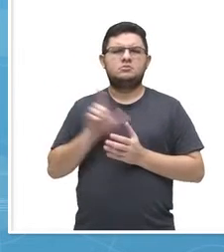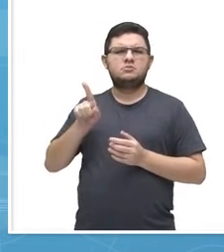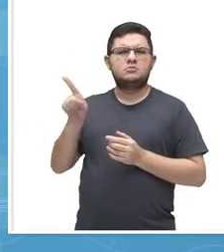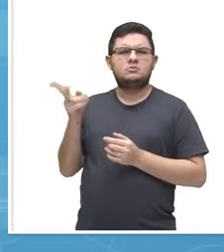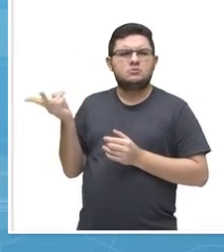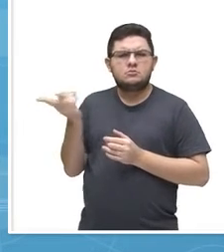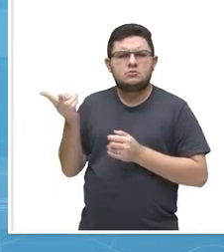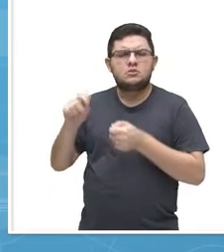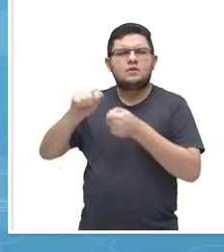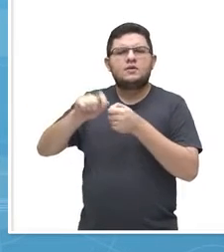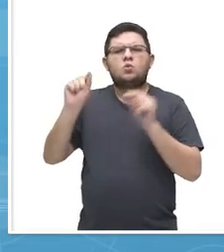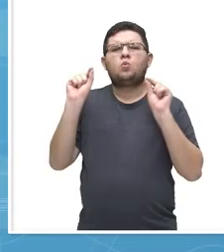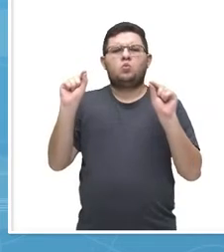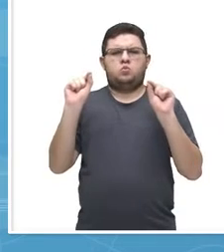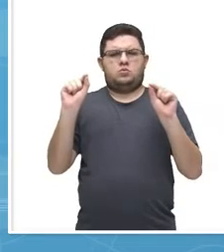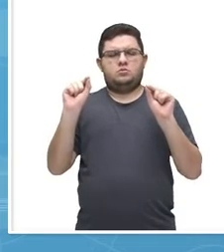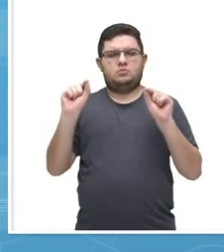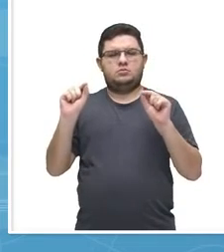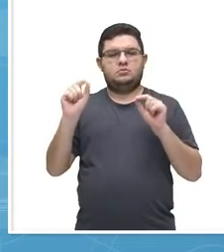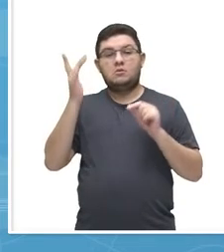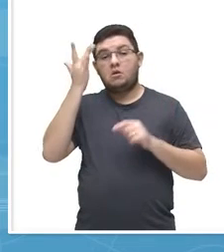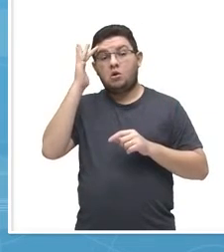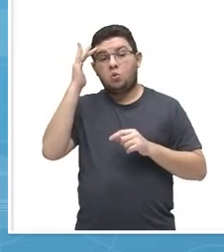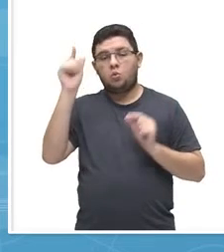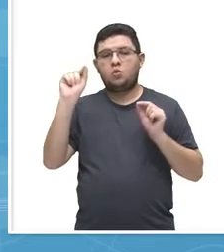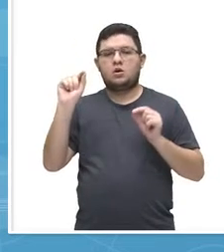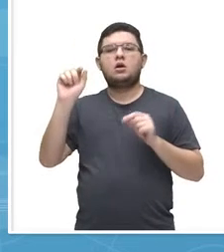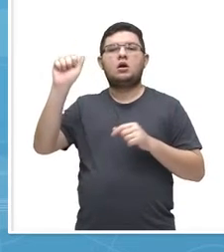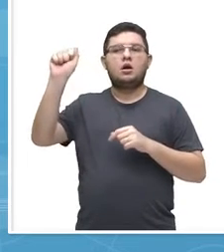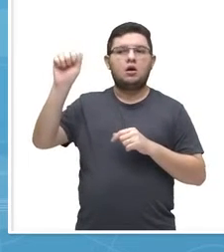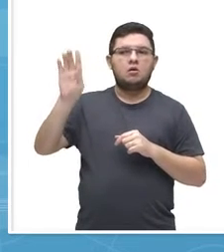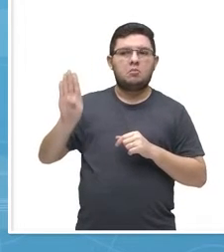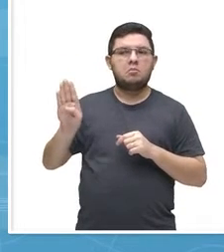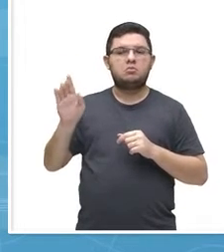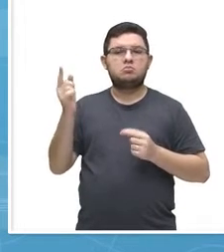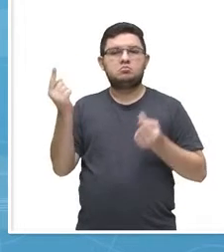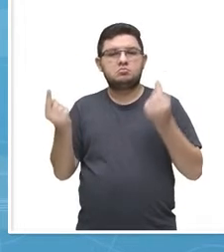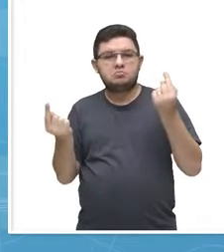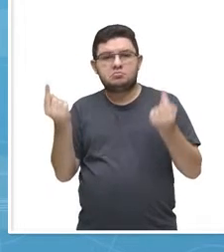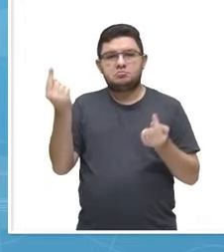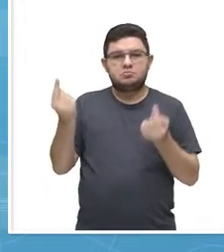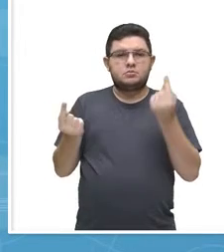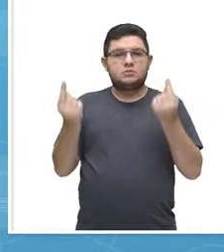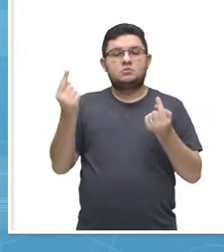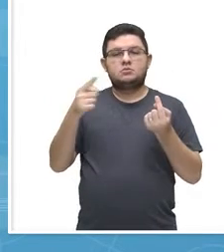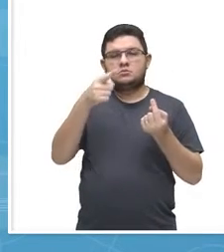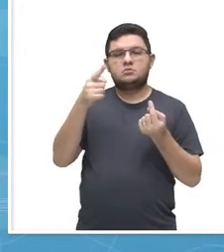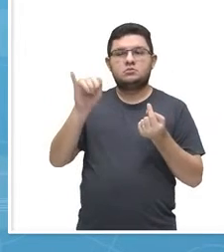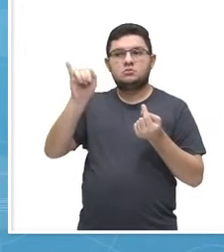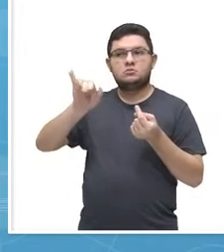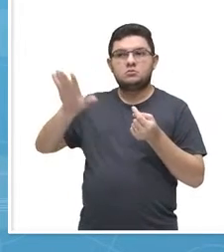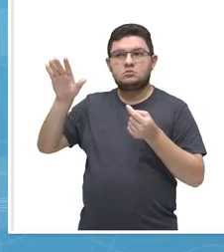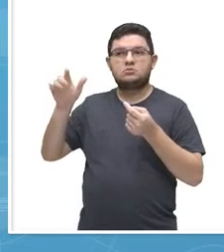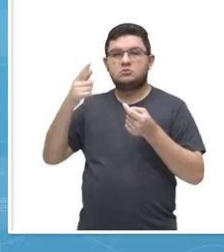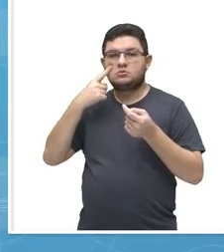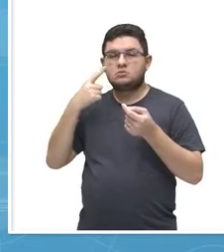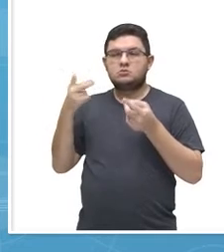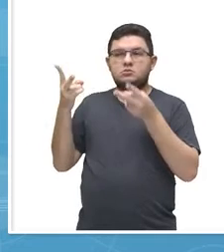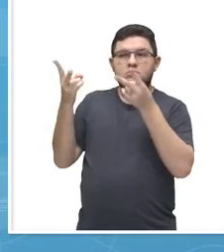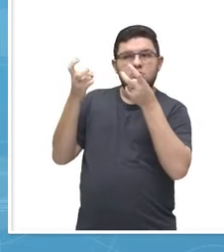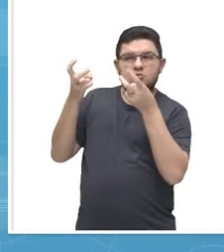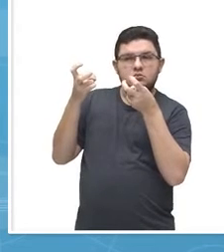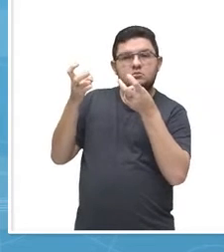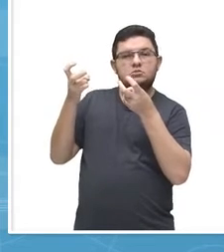fazendo? O que vocês acham? Letra A ou letra B? Vocês têm que analisar as imagens para poder responder essa pergunta.